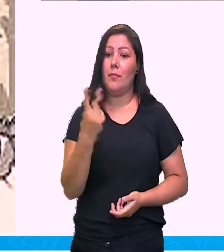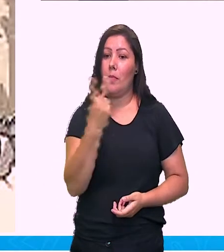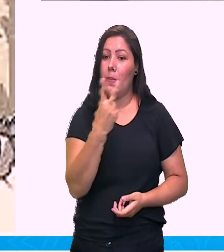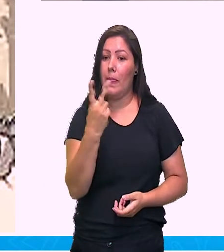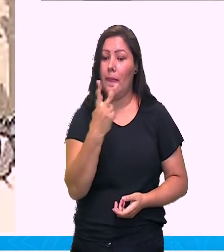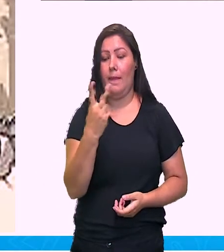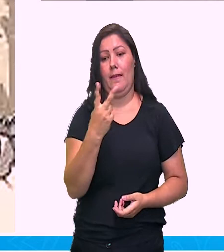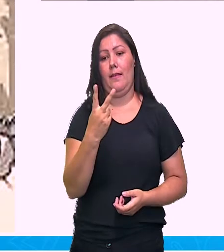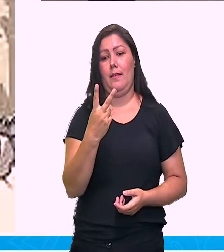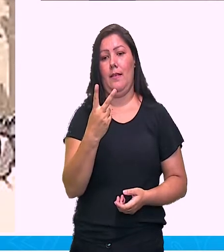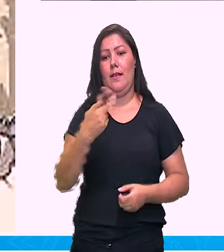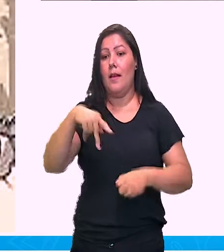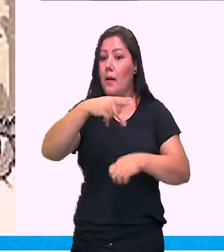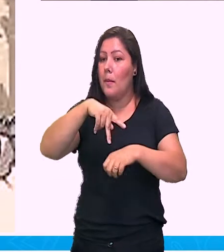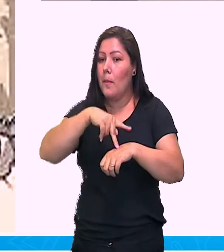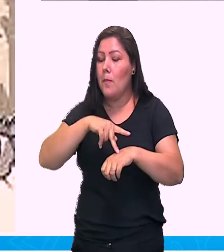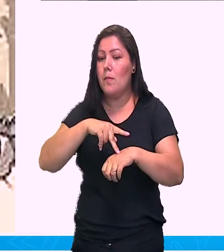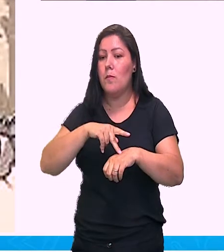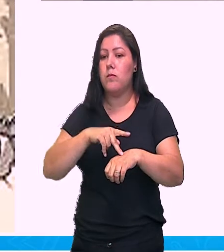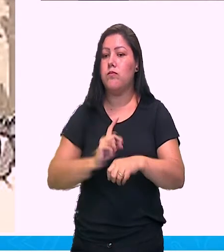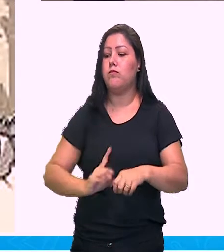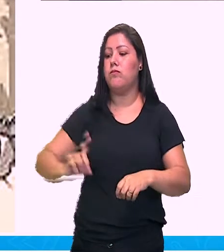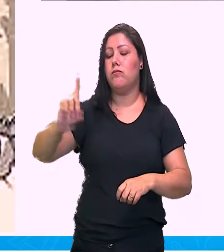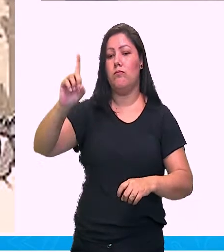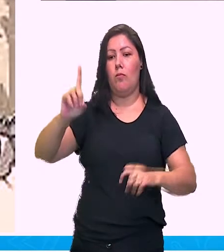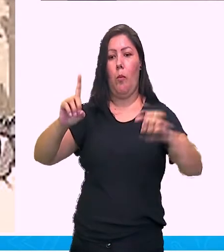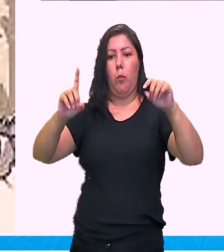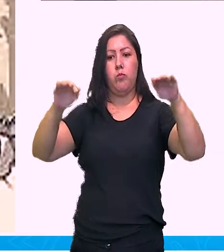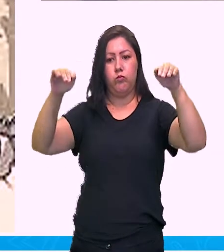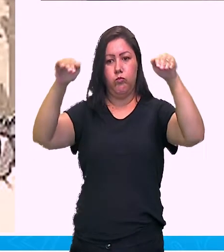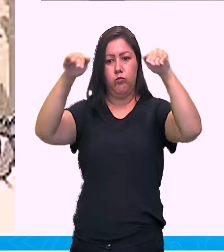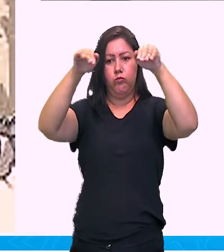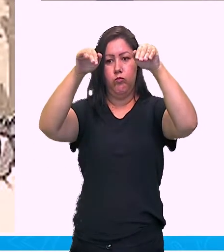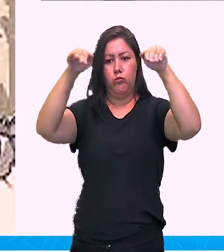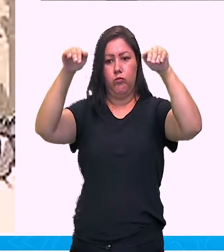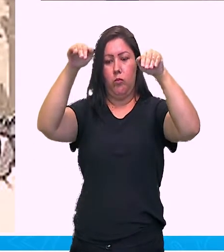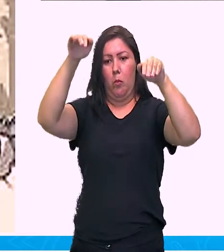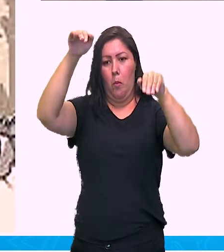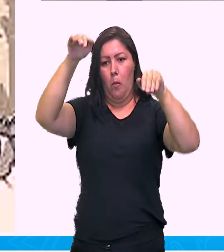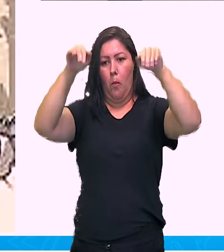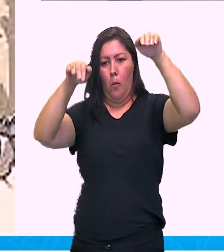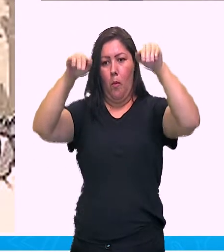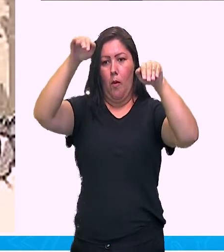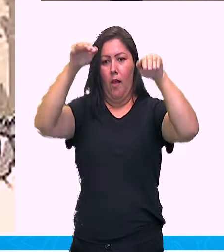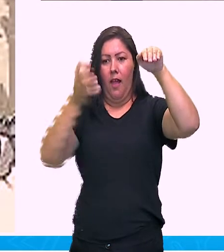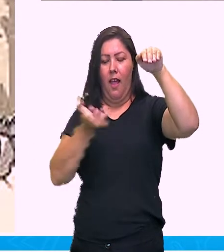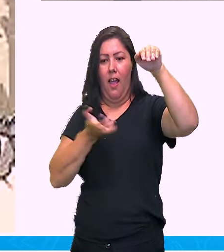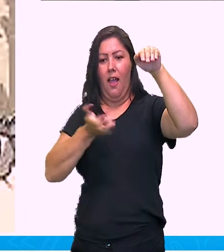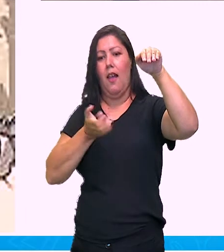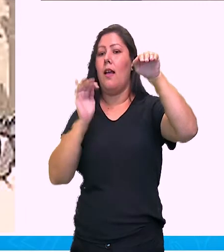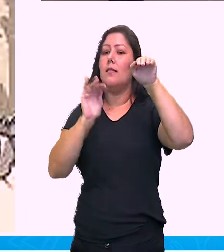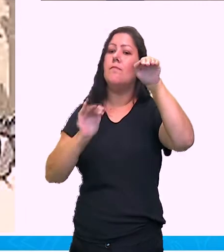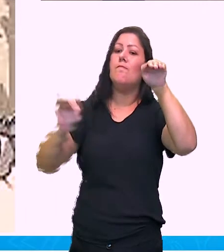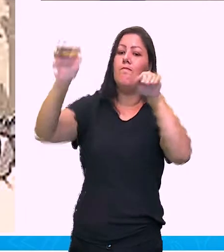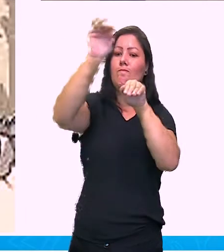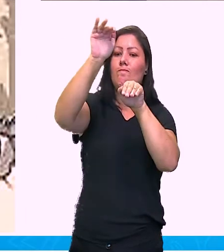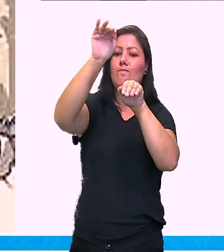Bipolar. 2 polos de poder. Um tentando destruir o